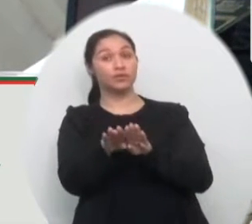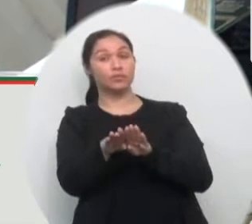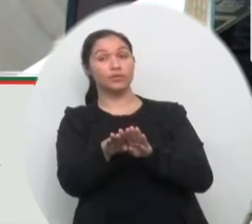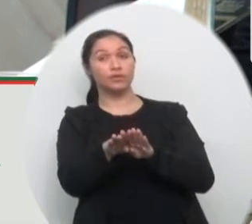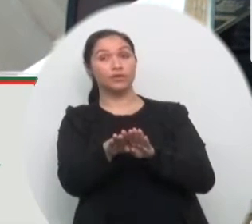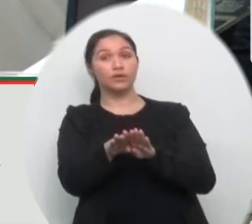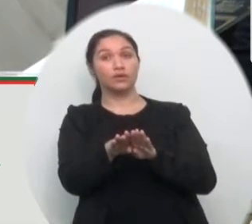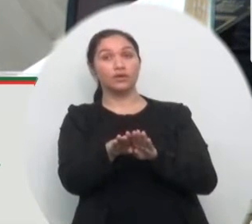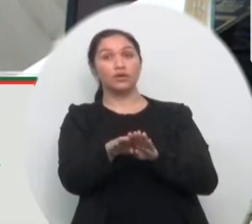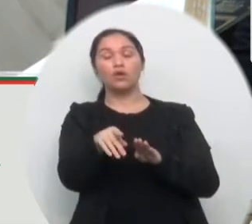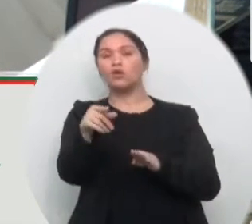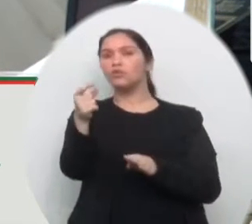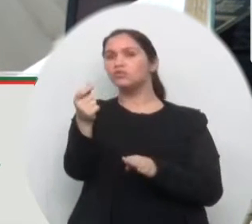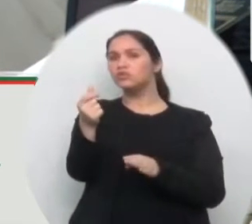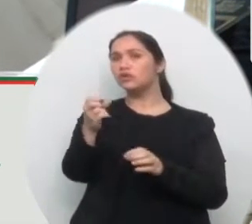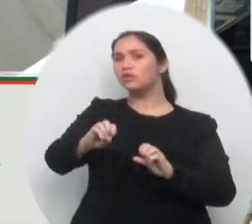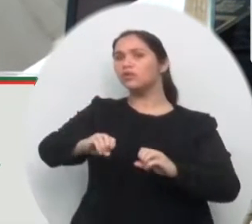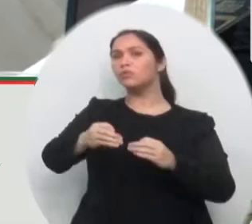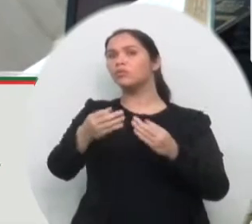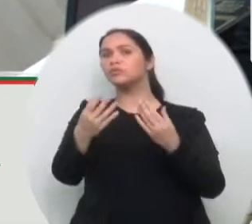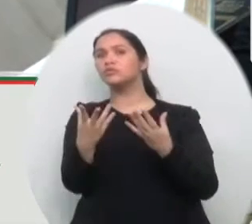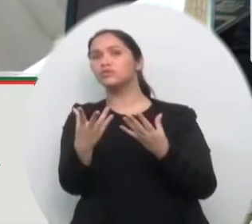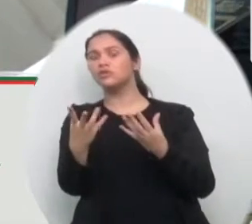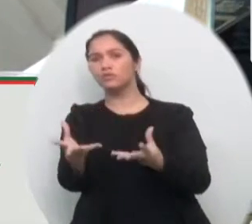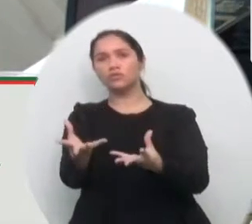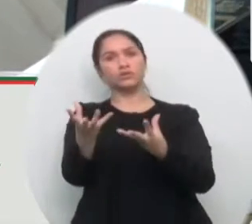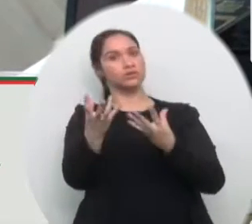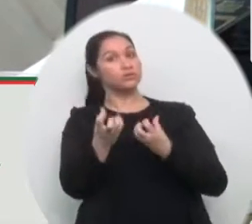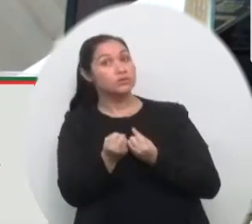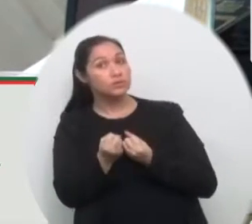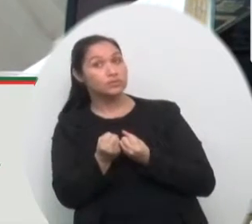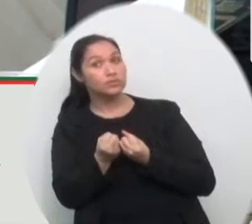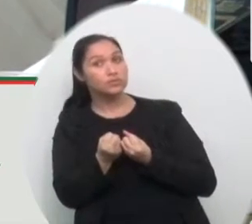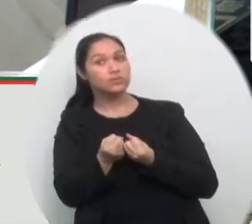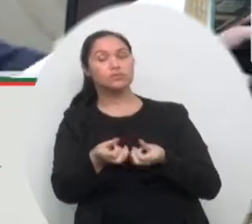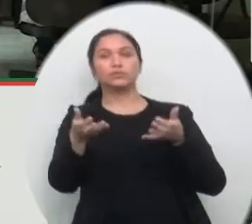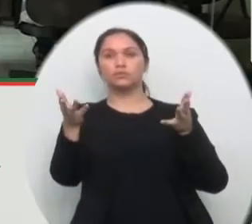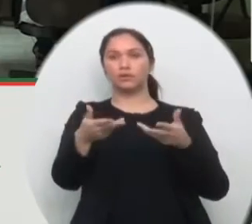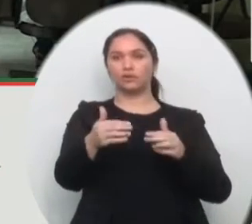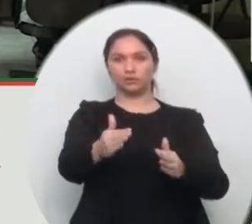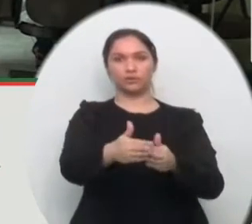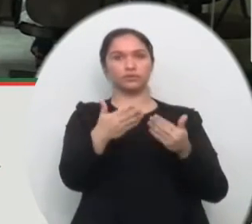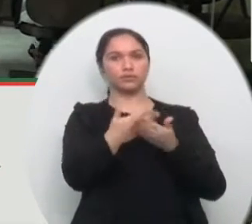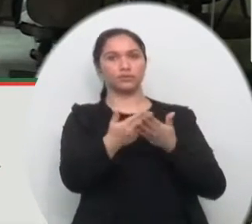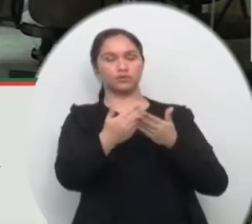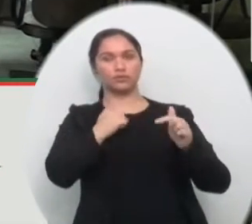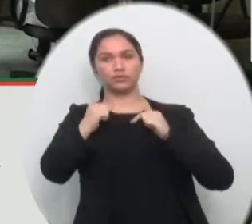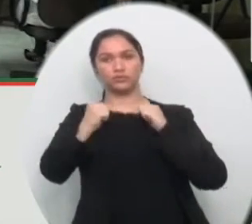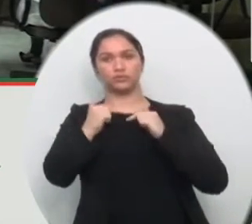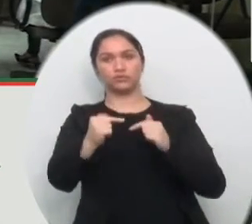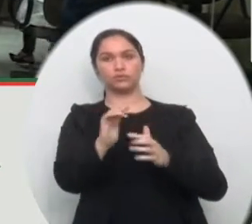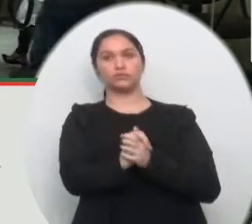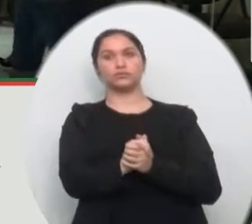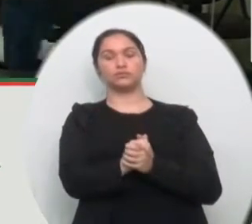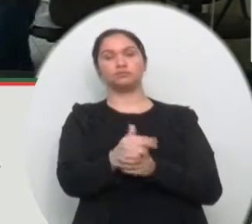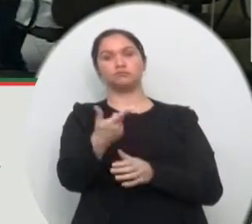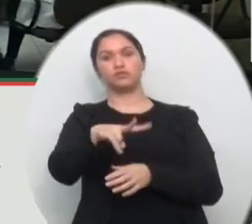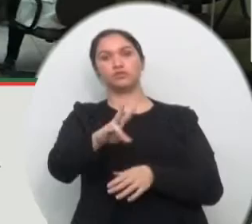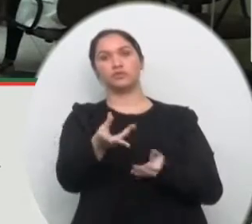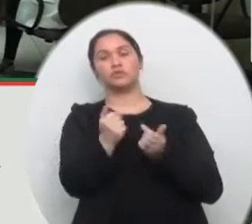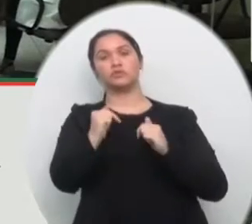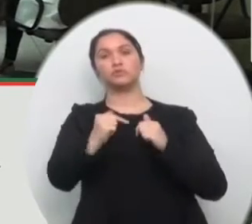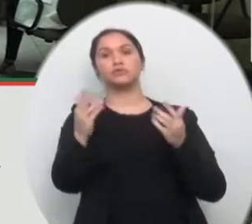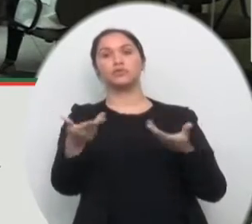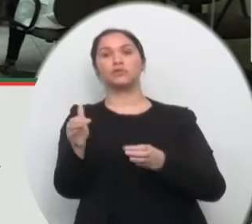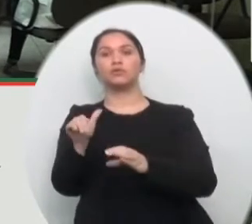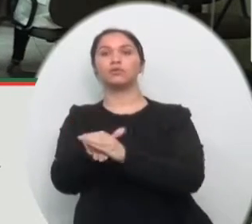E quanto foi lançado e quanto foi arrecadado em valores? O requerimento está em discussão. Não havendo vereadores